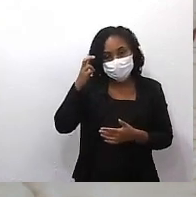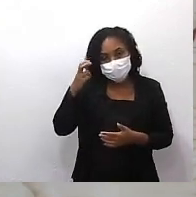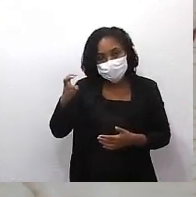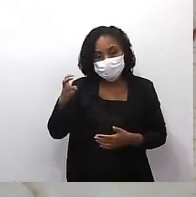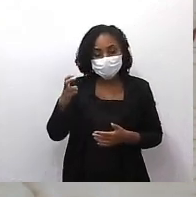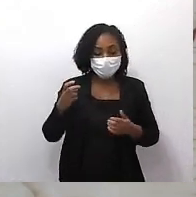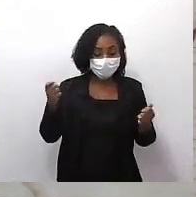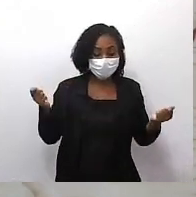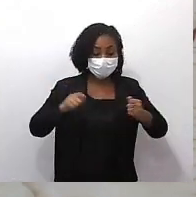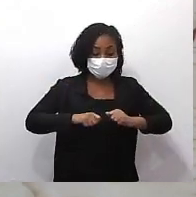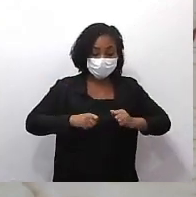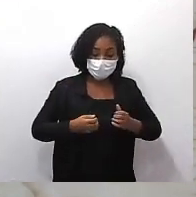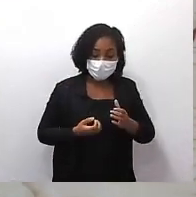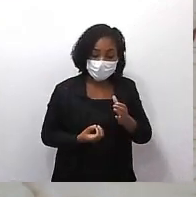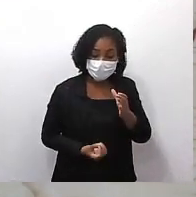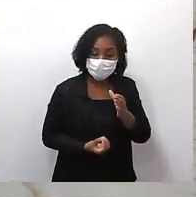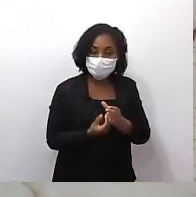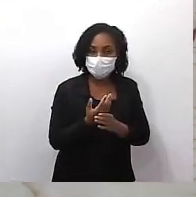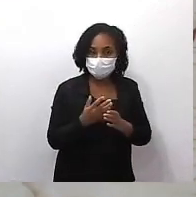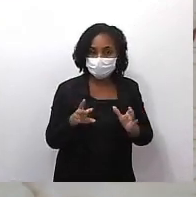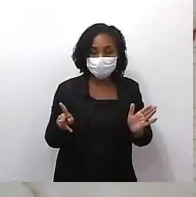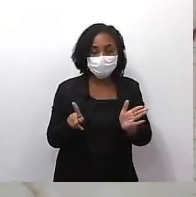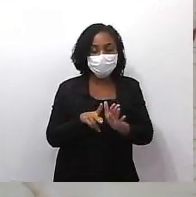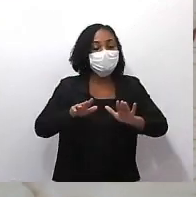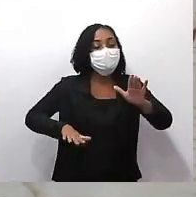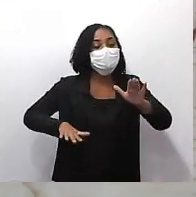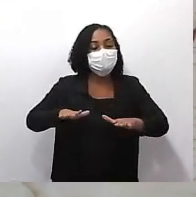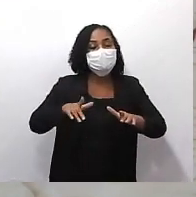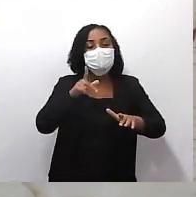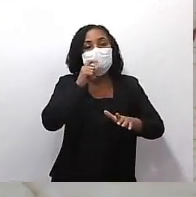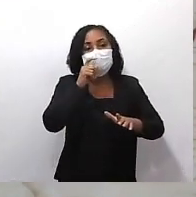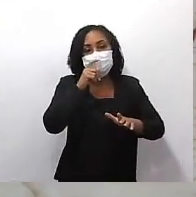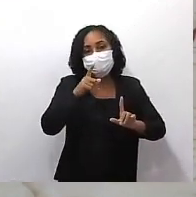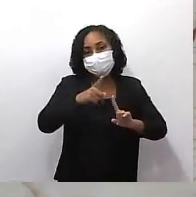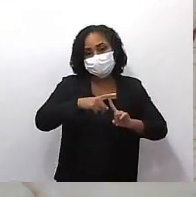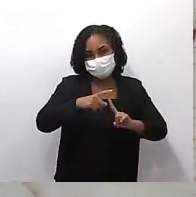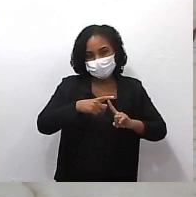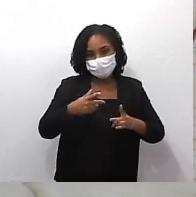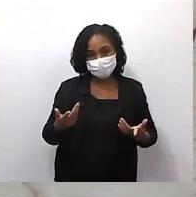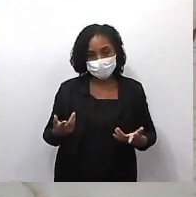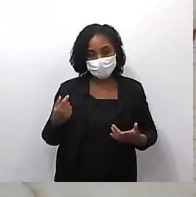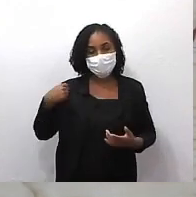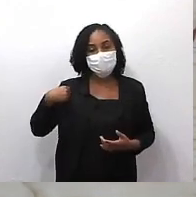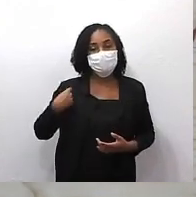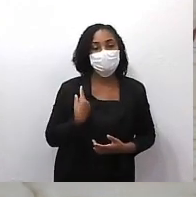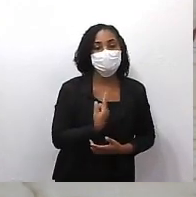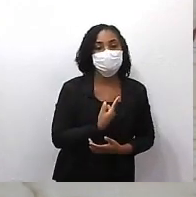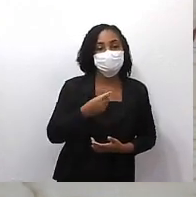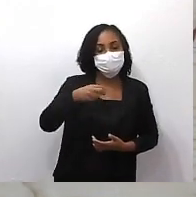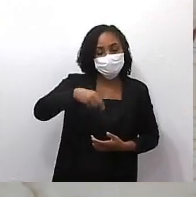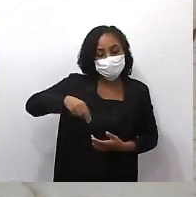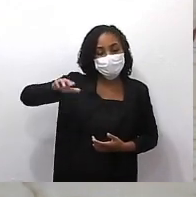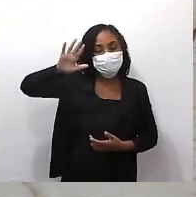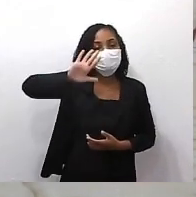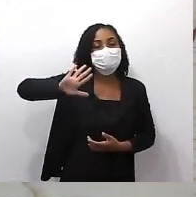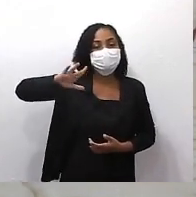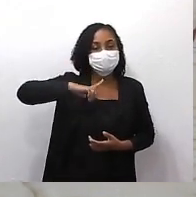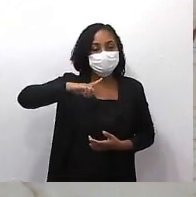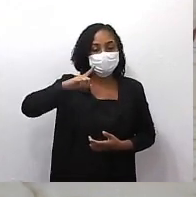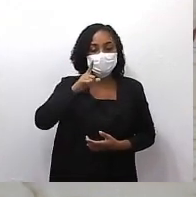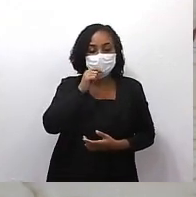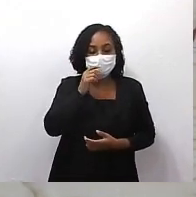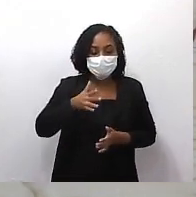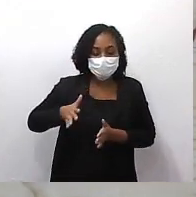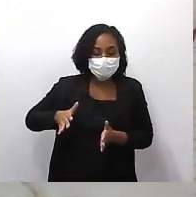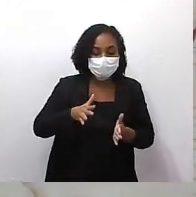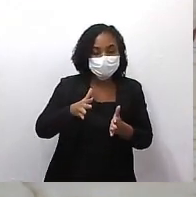posso desenvolver dependente daquela água dos rios, né? O nosso Nordeste, em específico, tem muitos rios famosos, como o